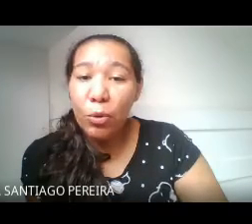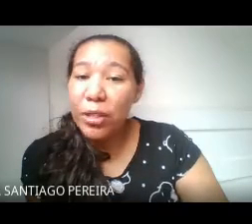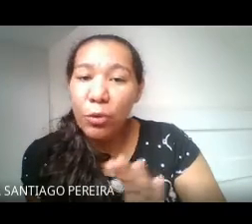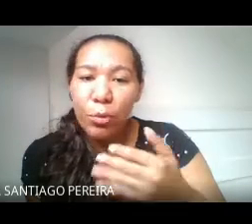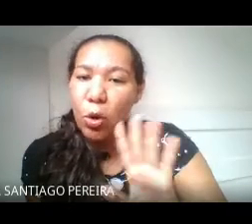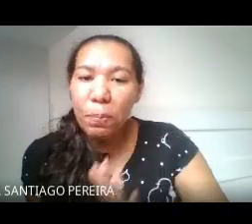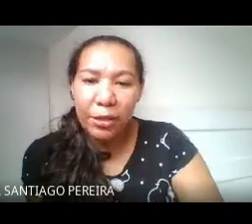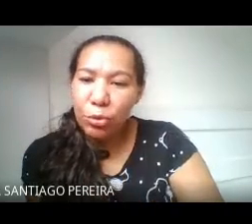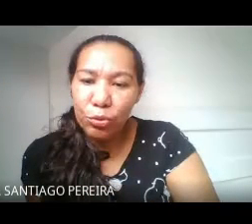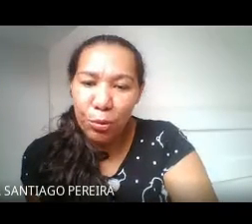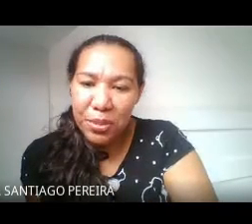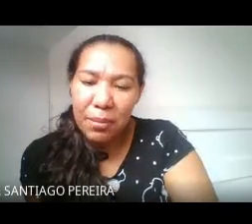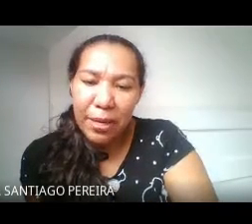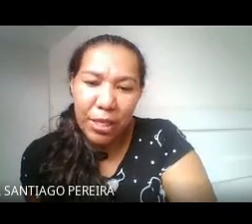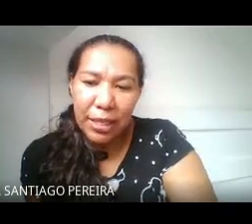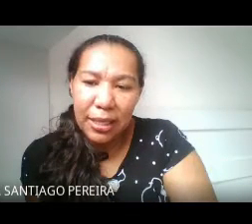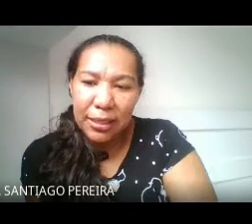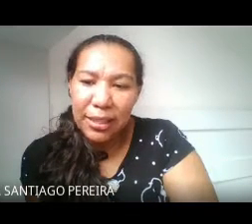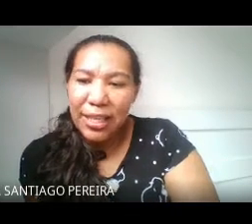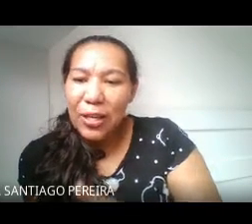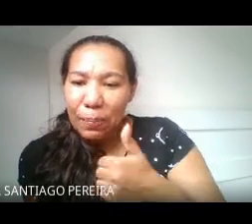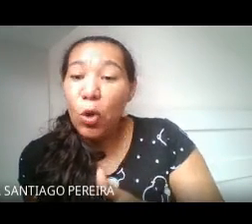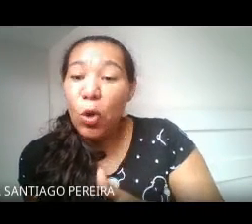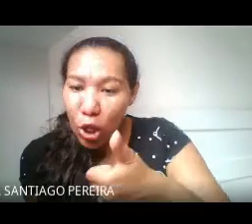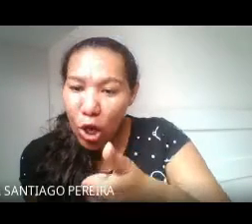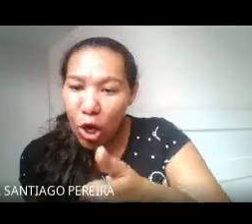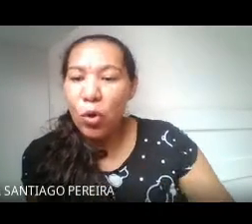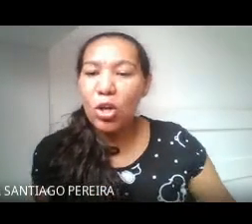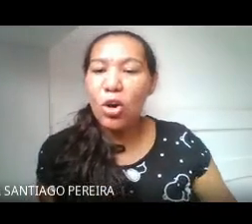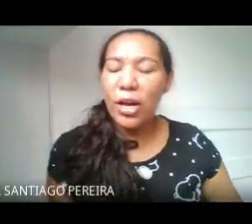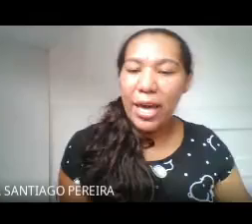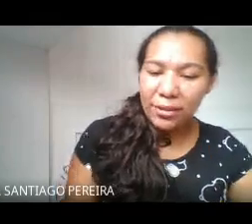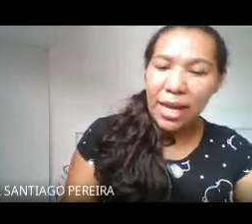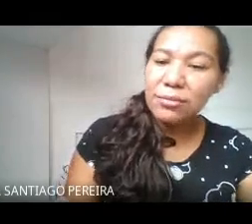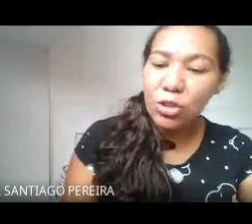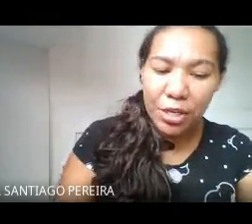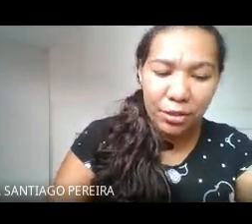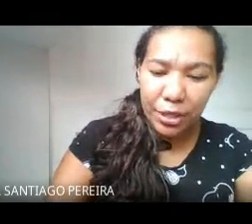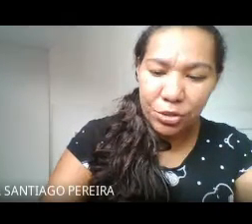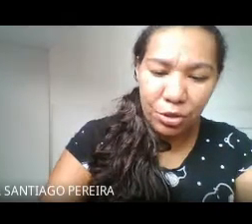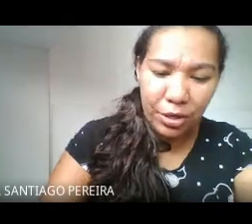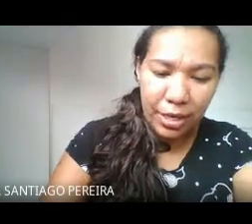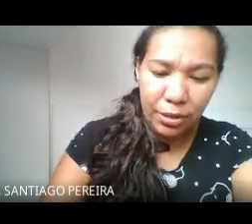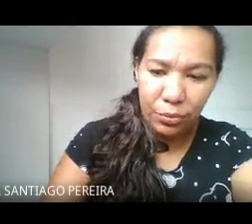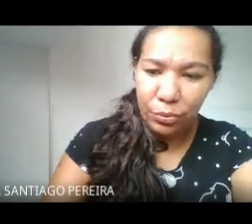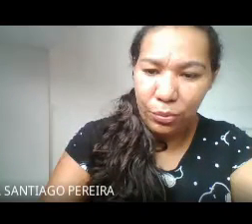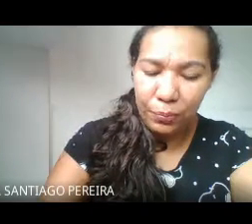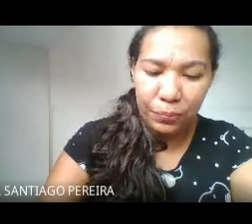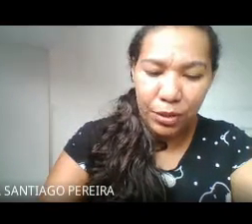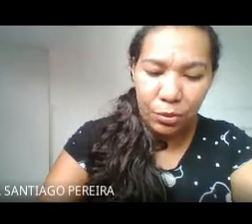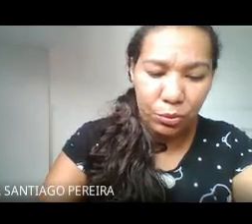YouTube. Tem o filme completo no YouTube, não precisa nem baixar nada. Pronto, coloca, amor, coloca. É o retrato de Dorian Gray. Deixa eu colocar